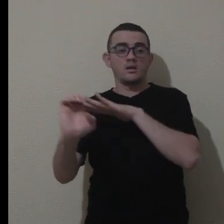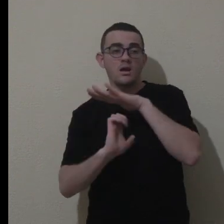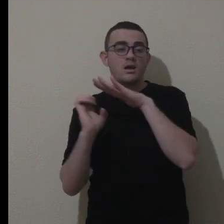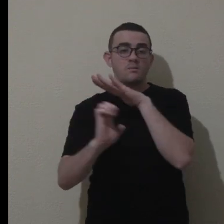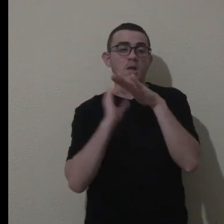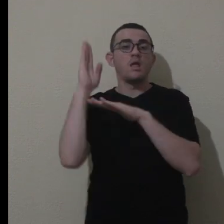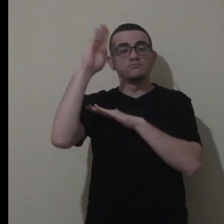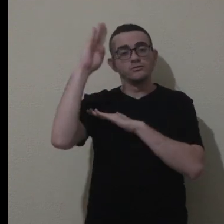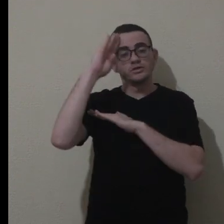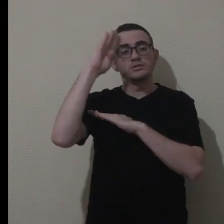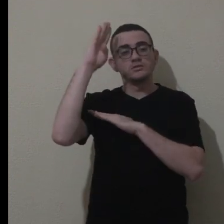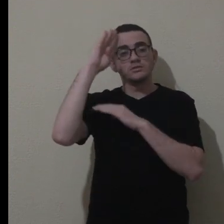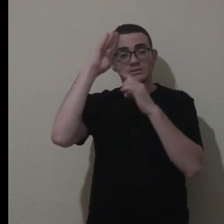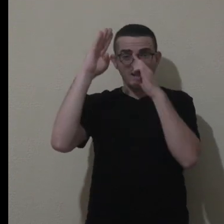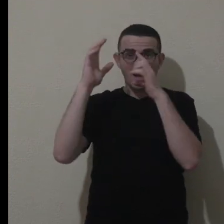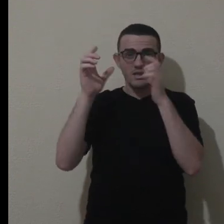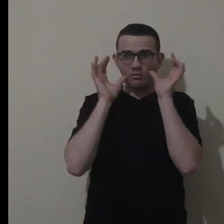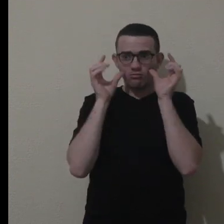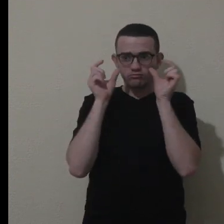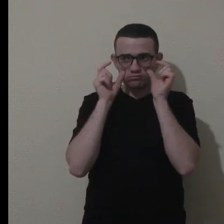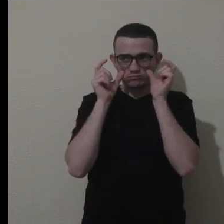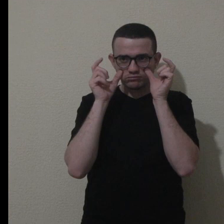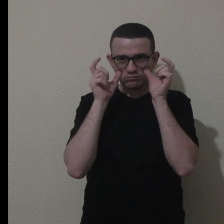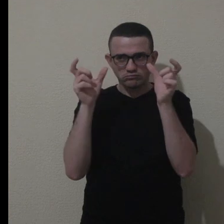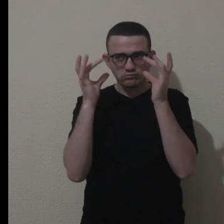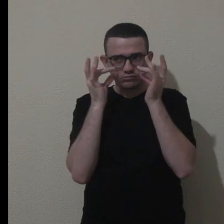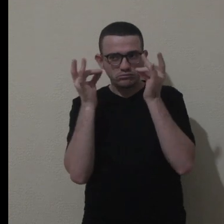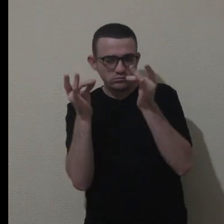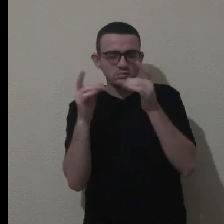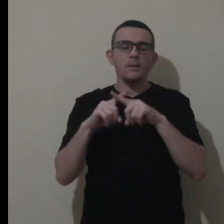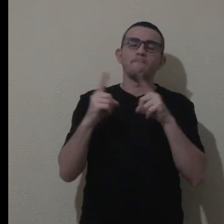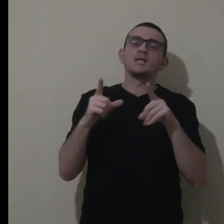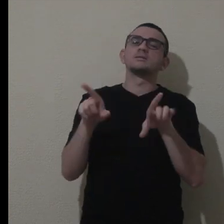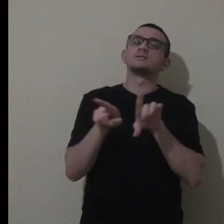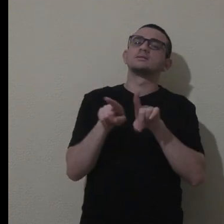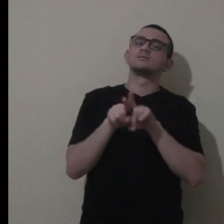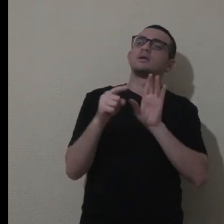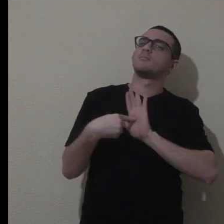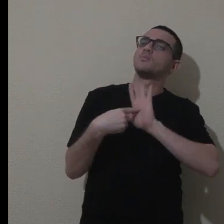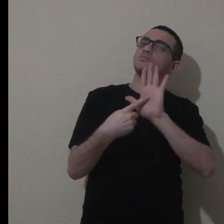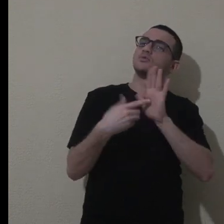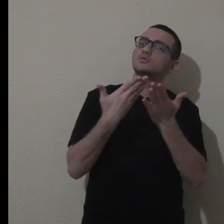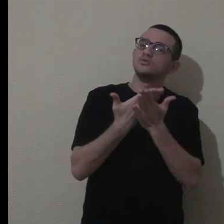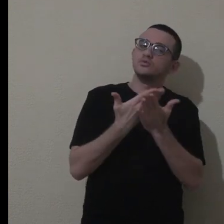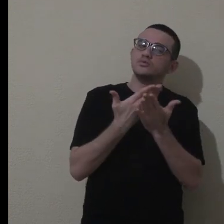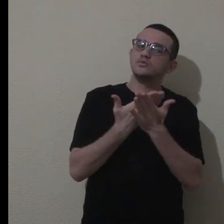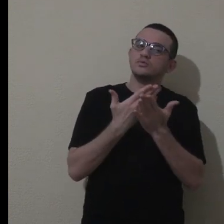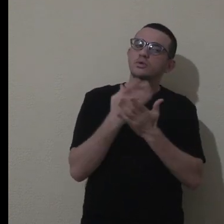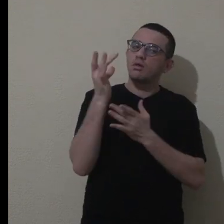né, o pessoal do Exército tem tido muito interesse, mas tem aparecido alguns estudos aí